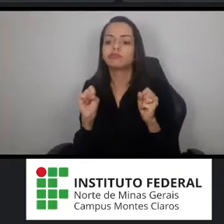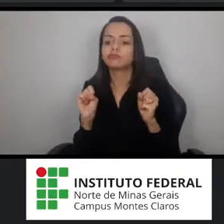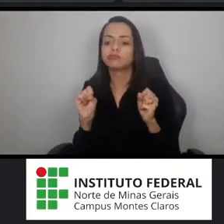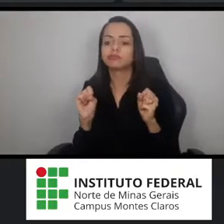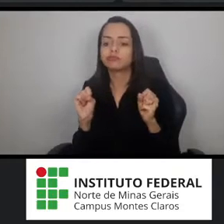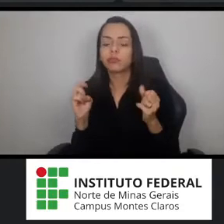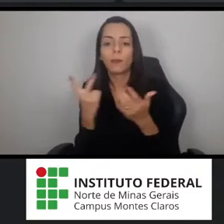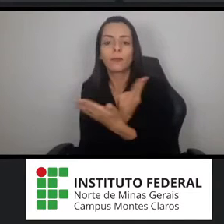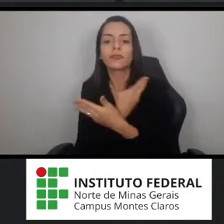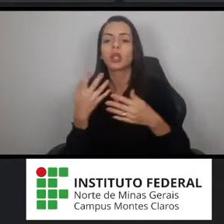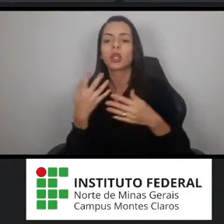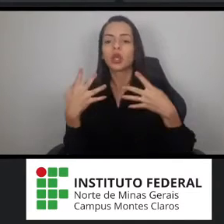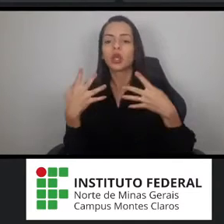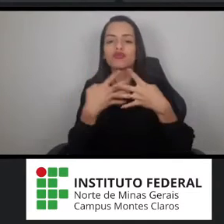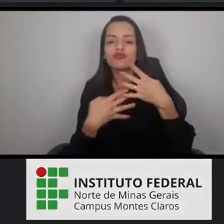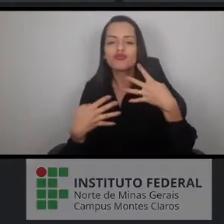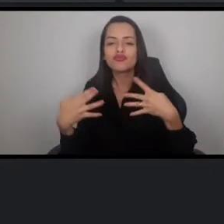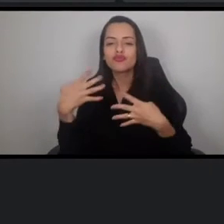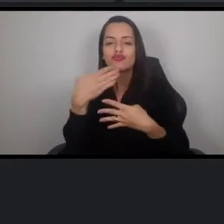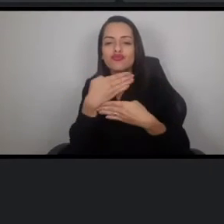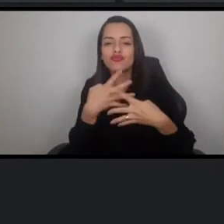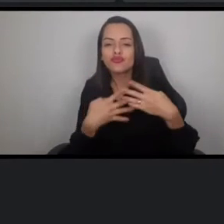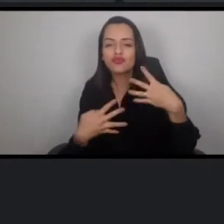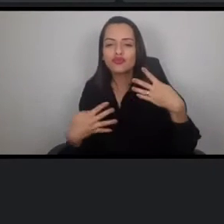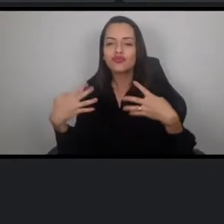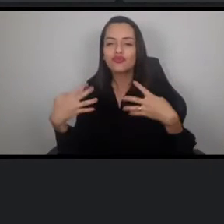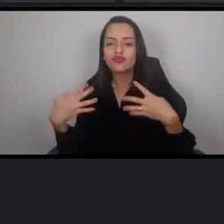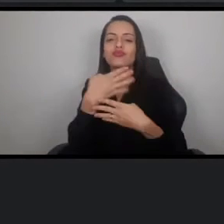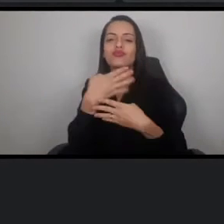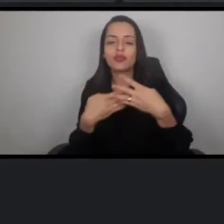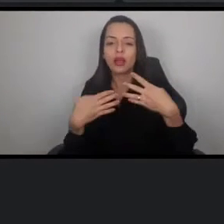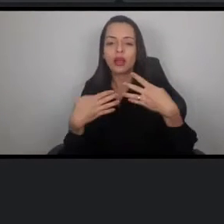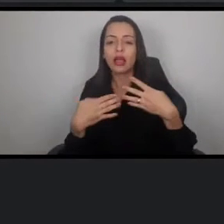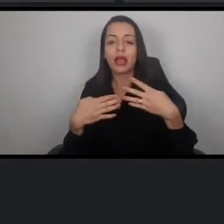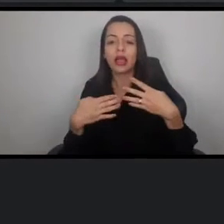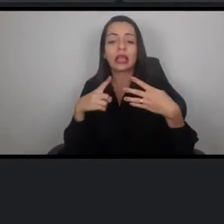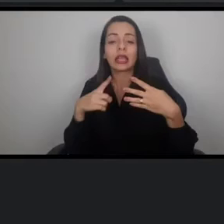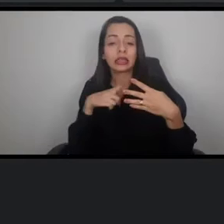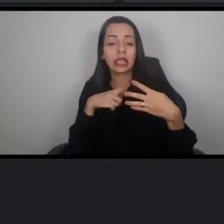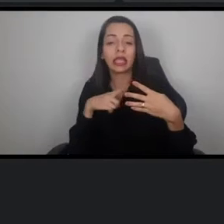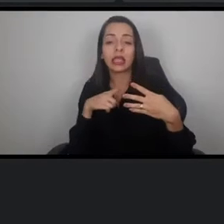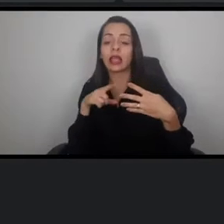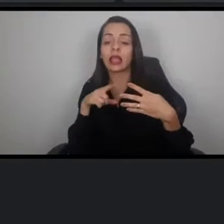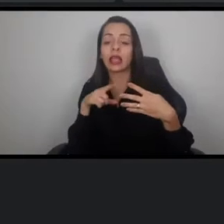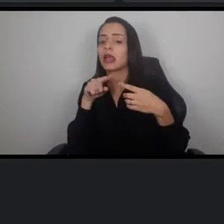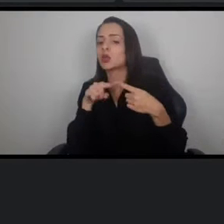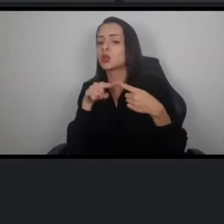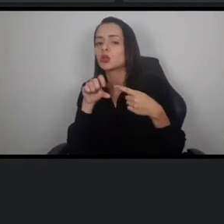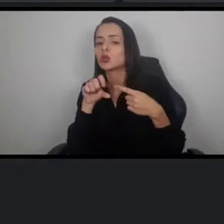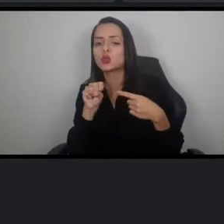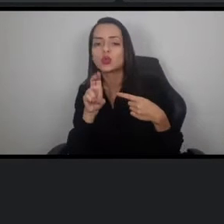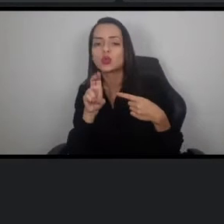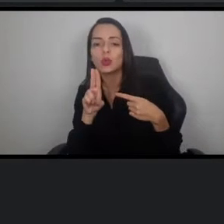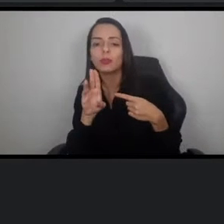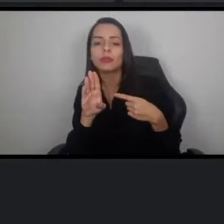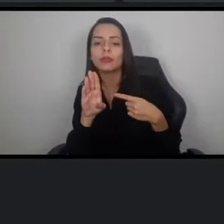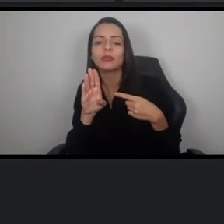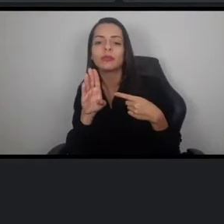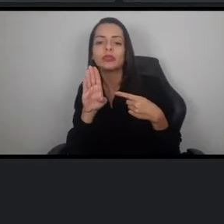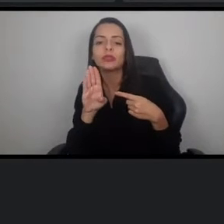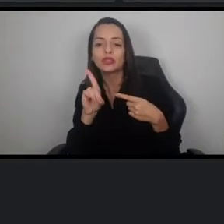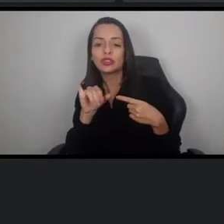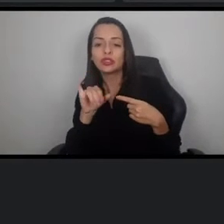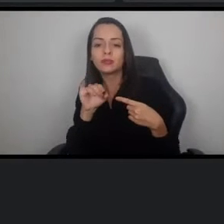Circuito mal dimensionado, um circuito subdimensionado, superdimensionado. Então, antes de fazer qualquer